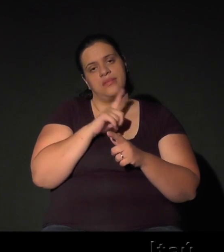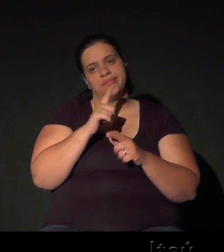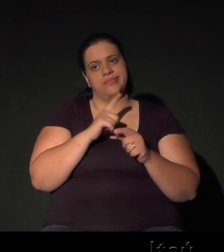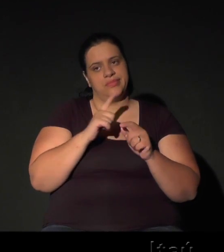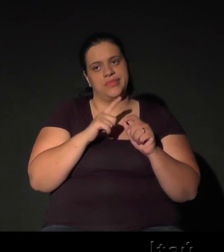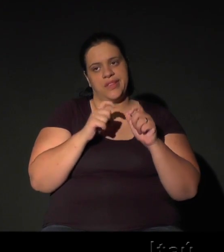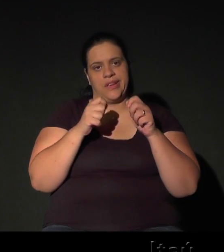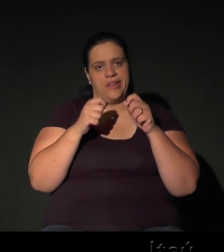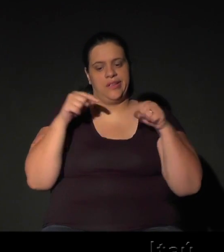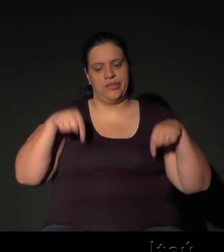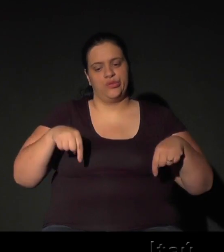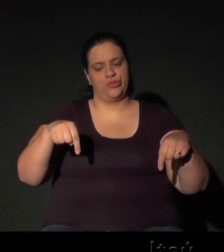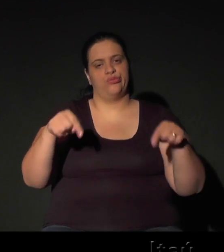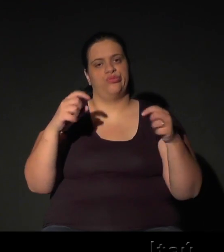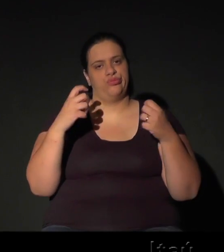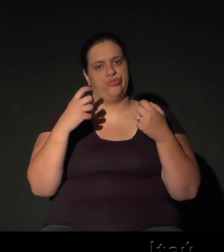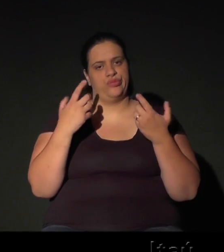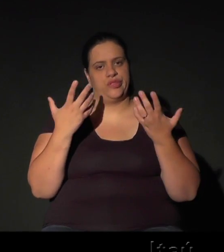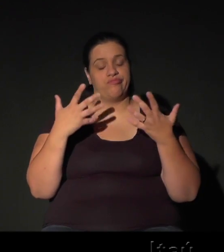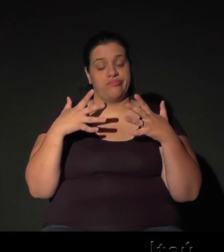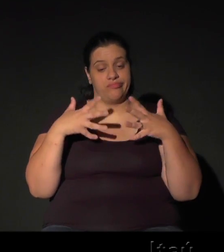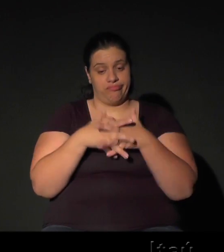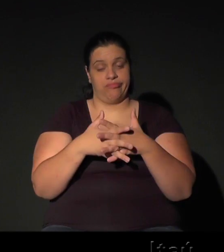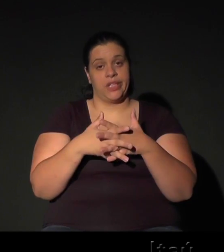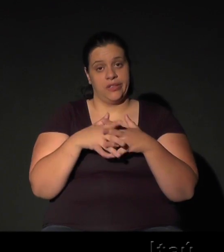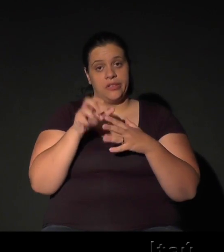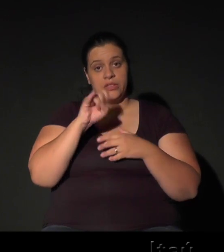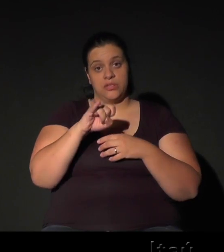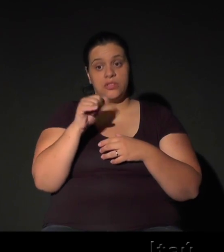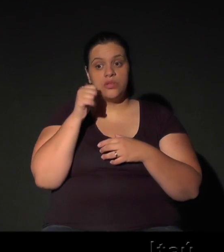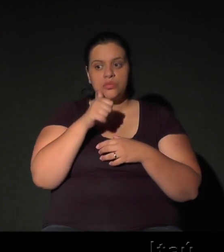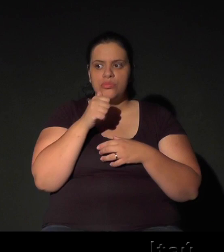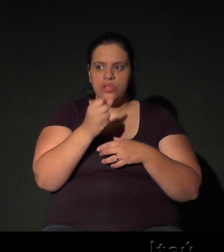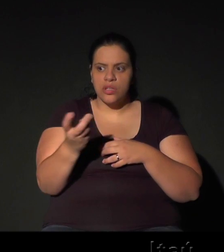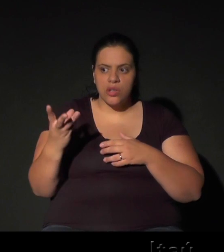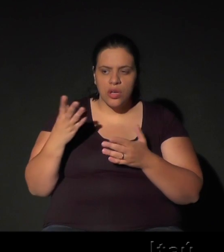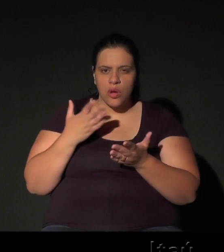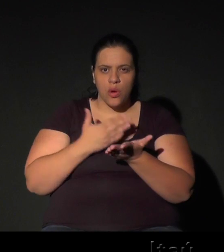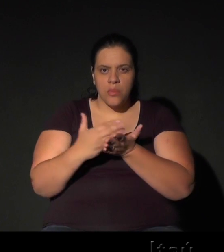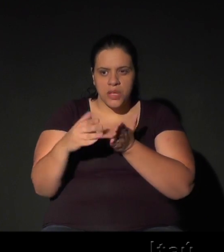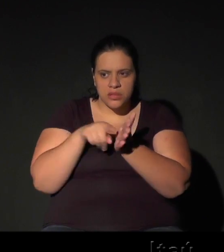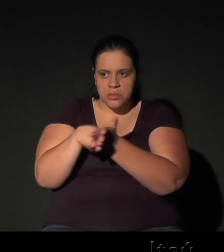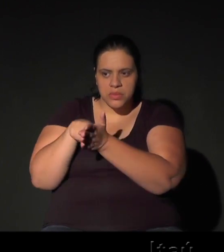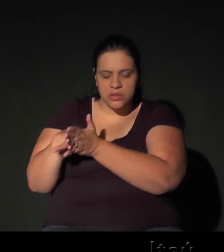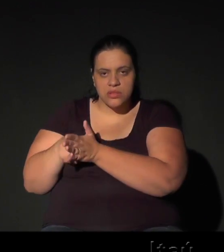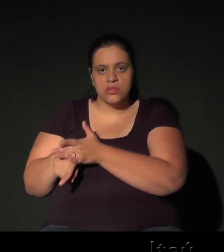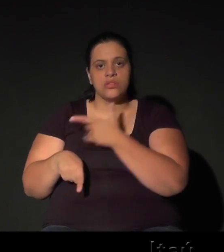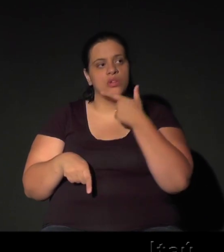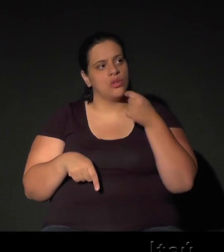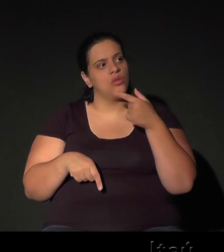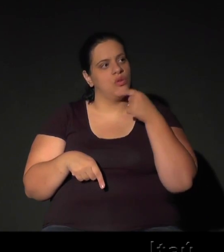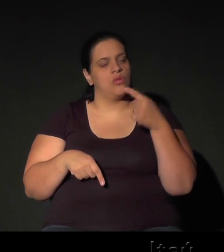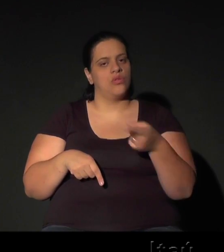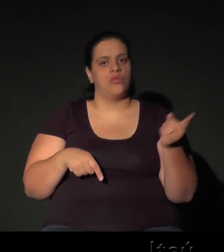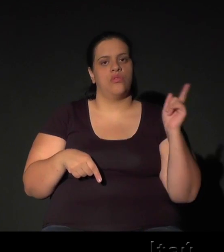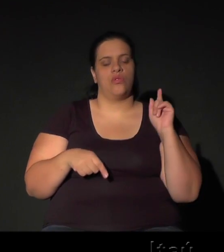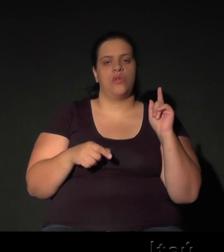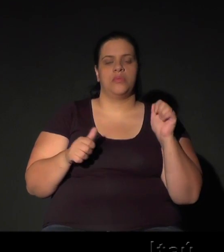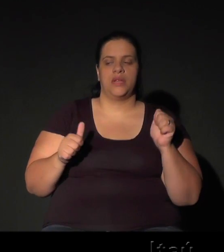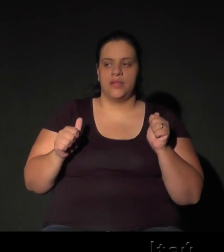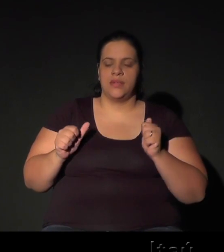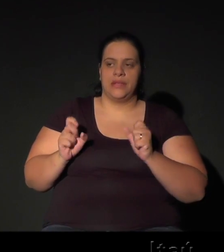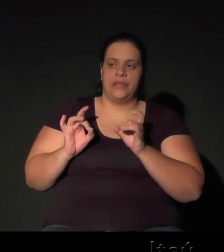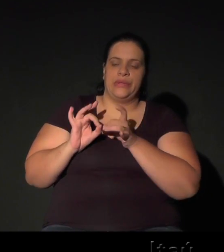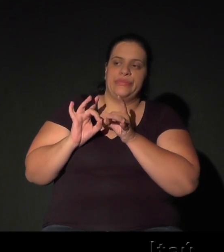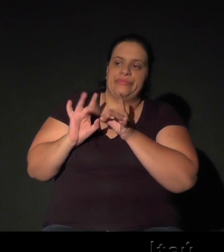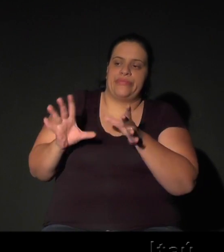estrutural aí muito forte avançar a partir do momento que a gente tem cada vez mais mulheres estudando isso e cada vez os homens Abrindo mão dessa resistência de